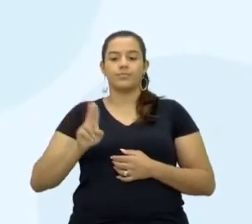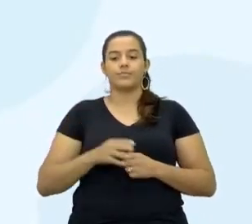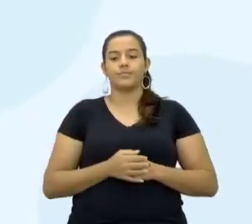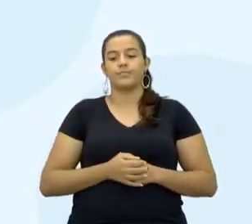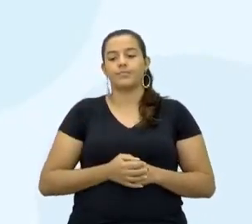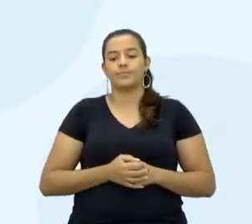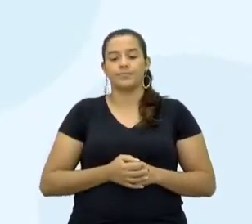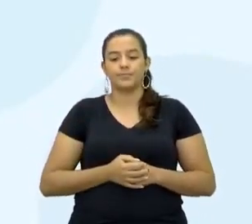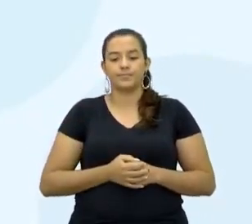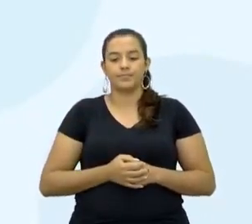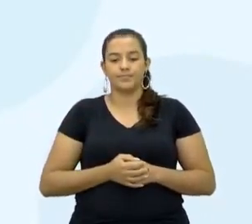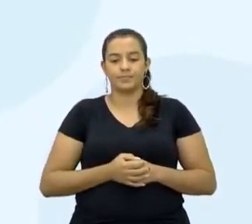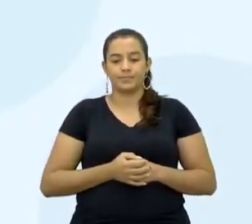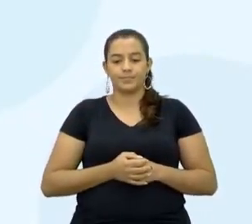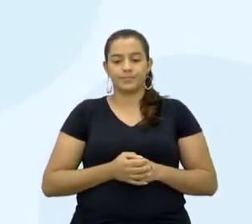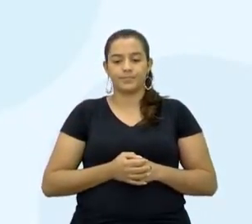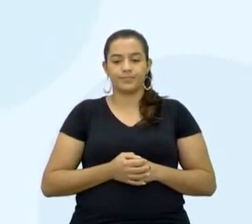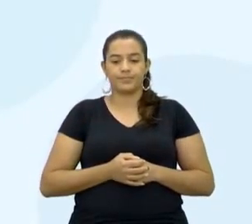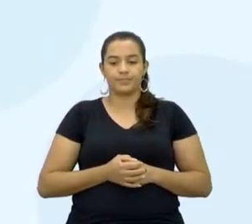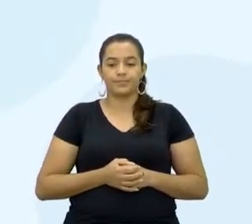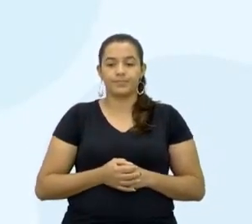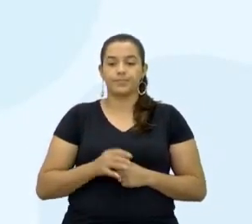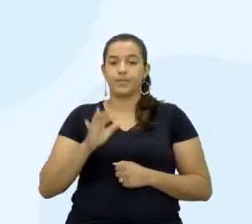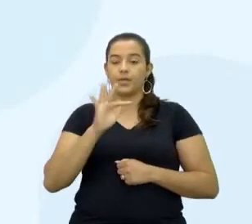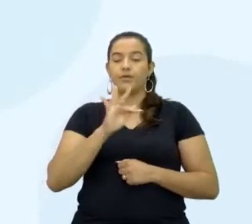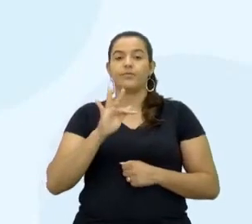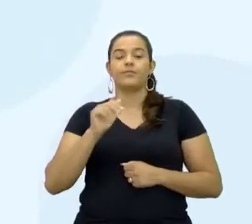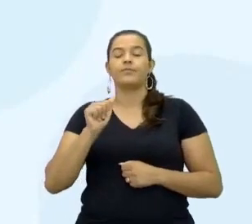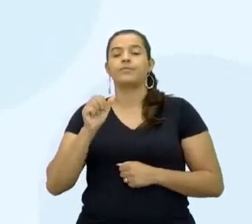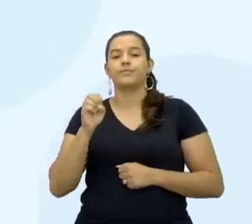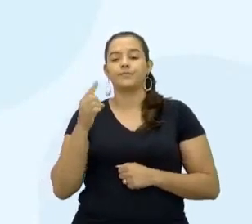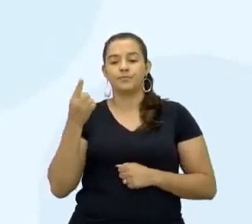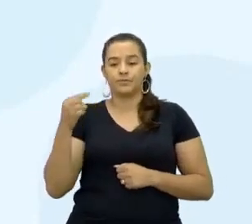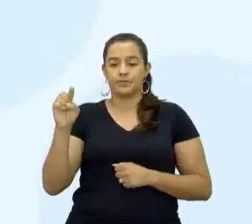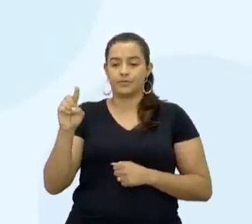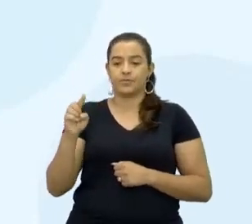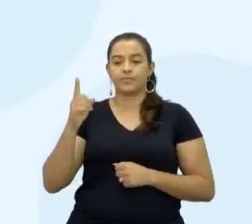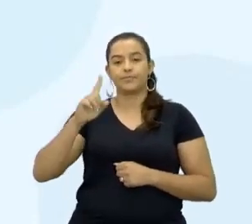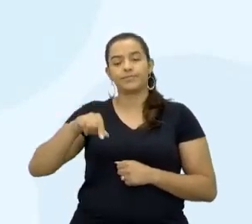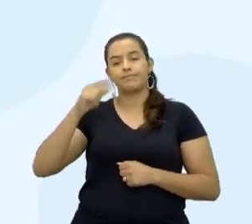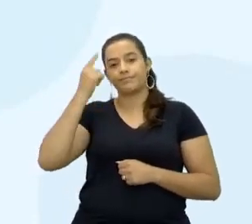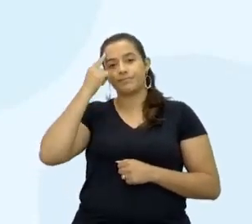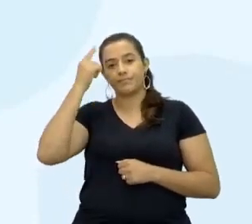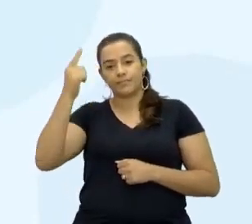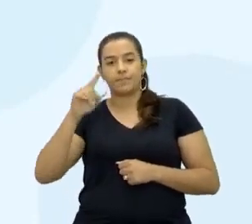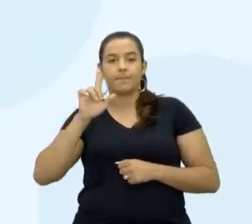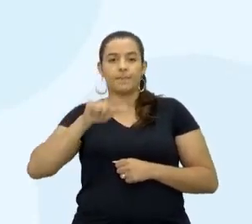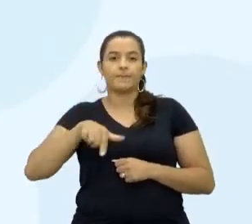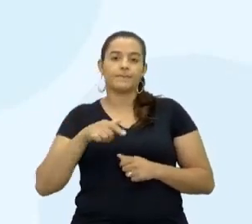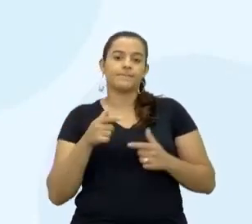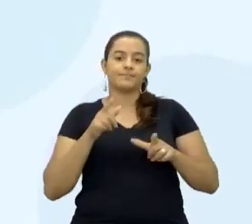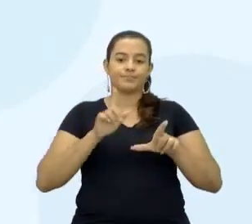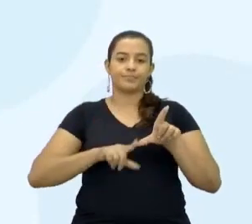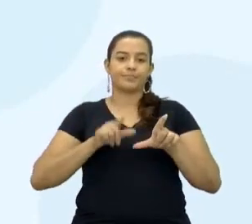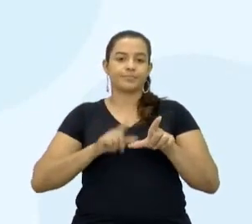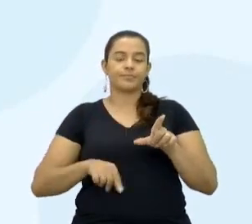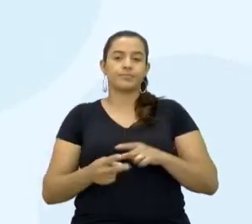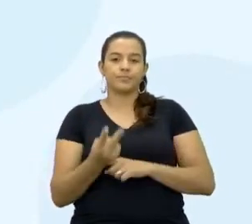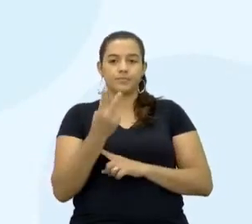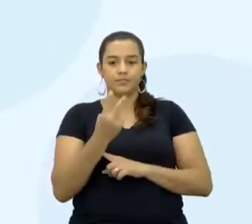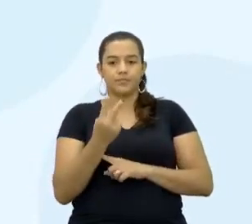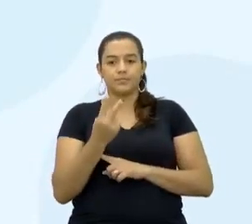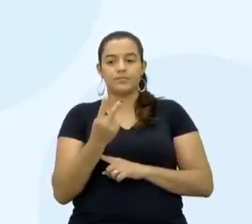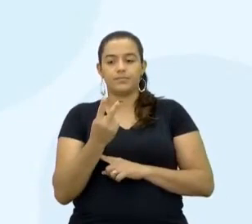movimento retilíneo uniforme. Função vem da ideia de expressão que tem duas variáveis. Olha